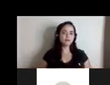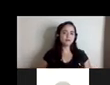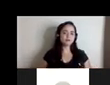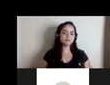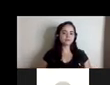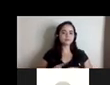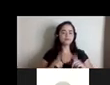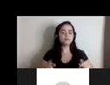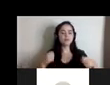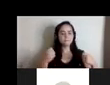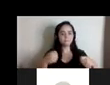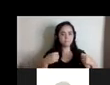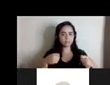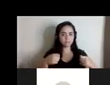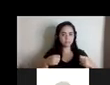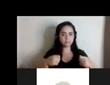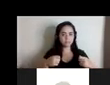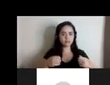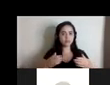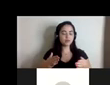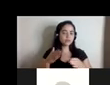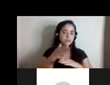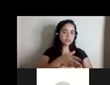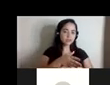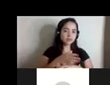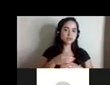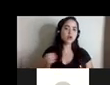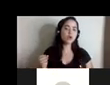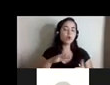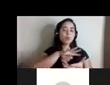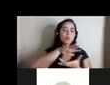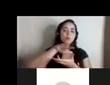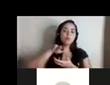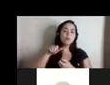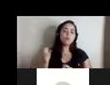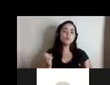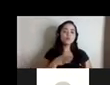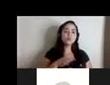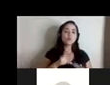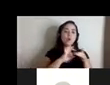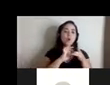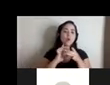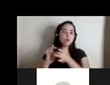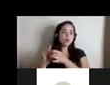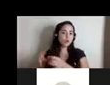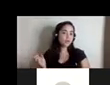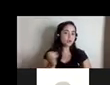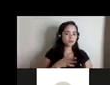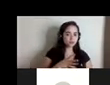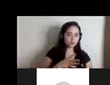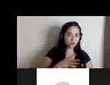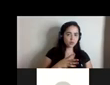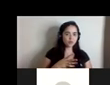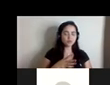Nós precisamos nos inserir nesse novo mundo, nesse novo contexto. Nesse novo